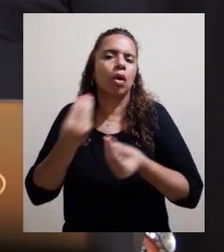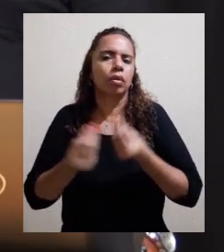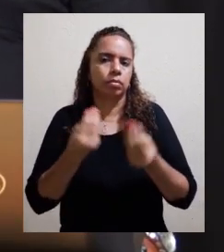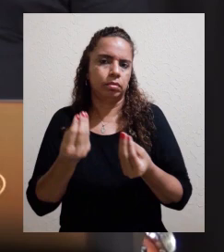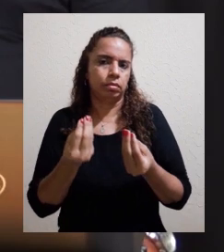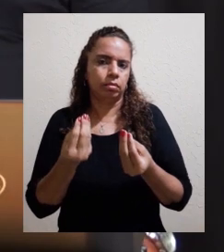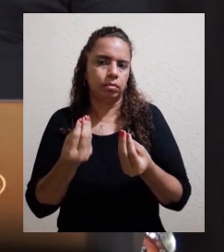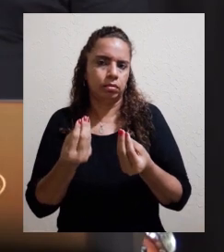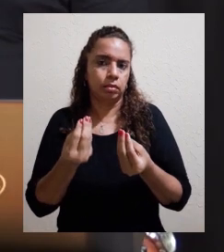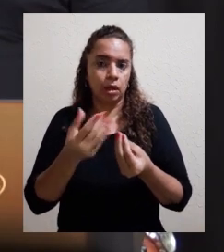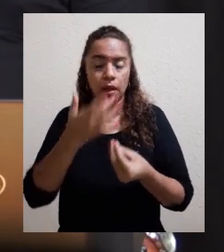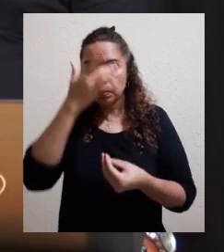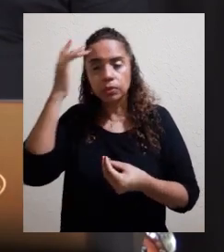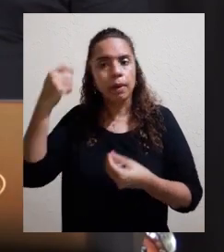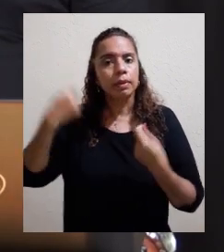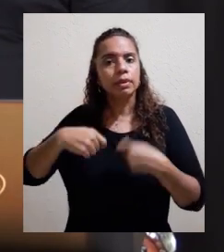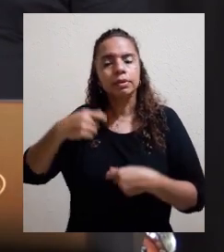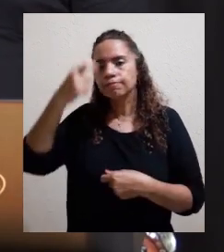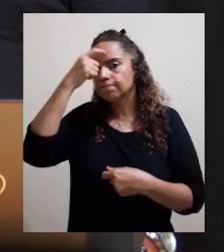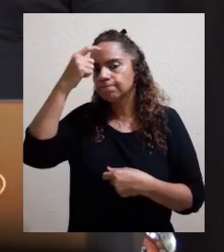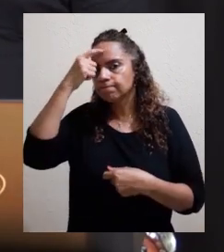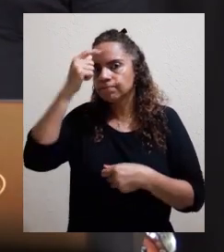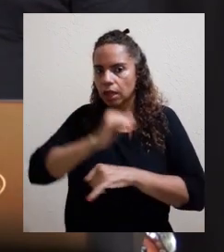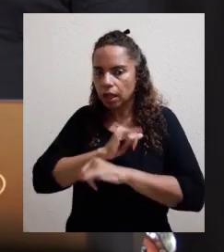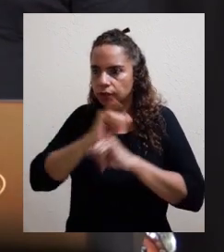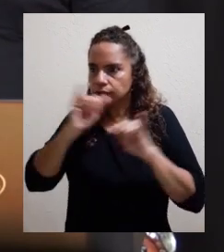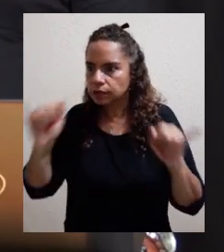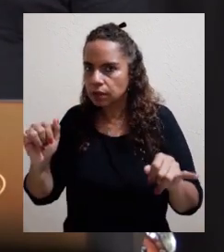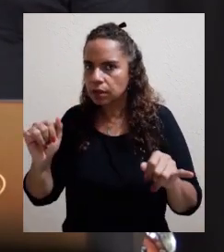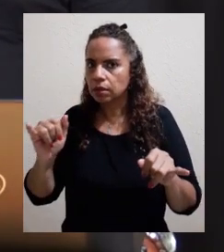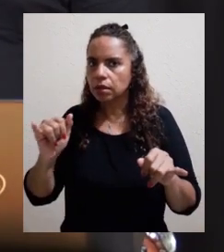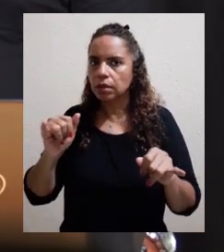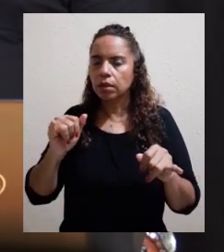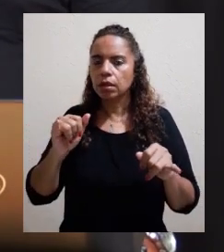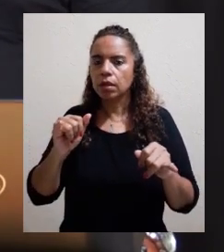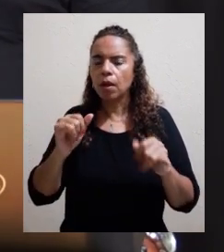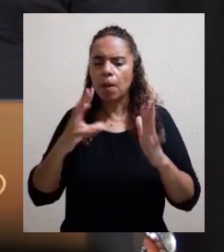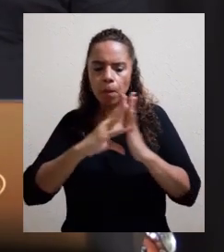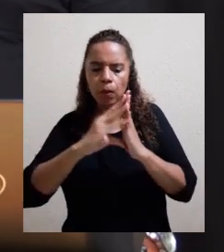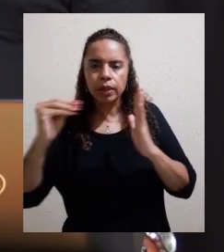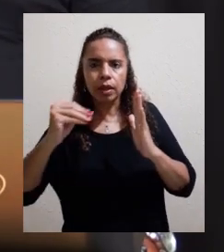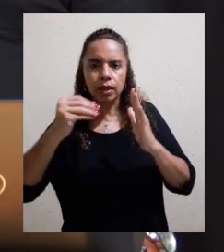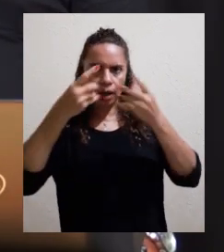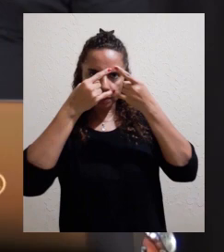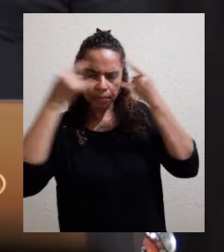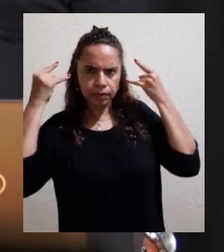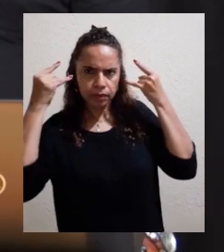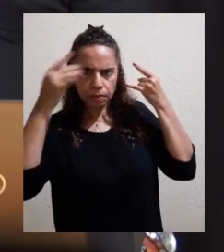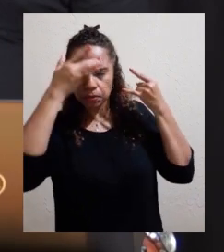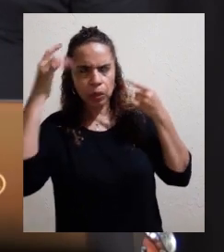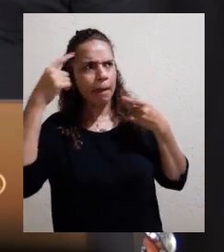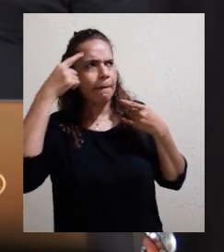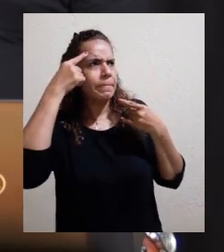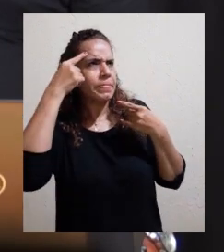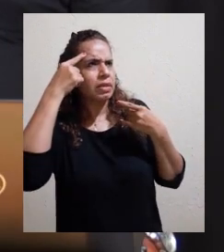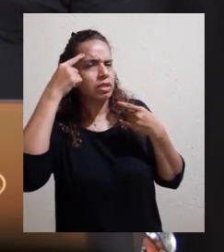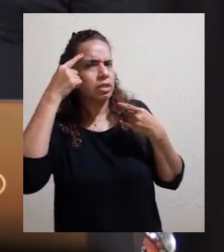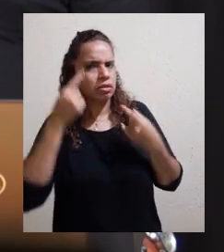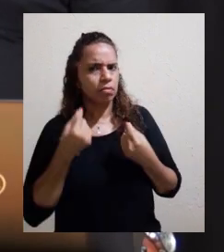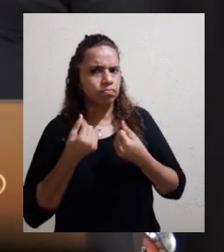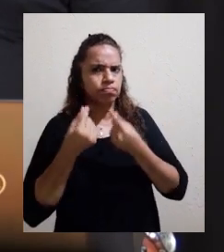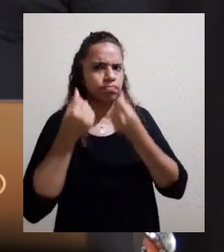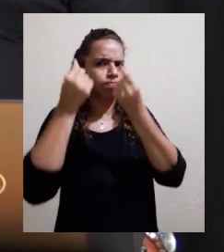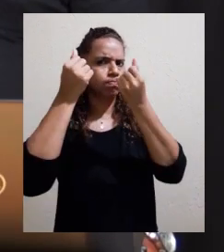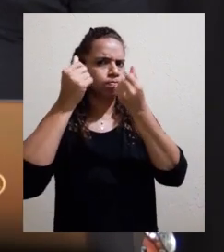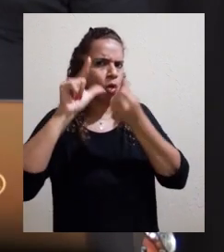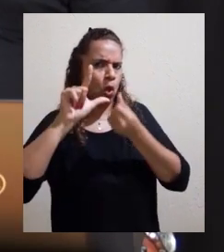veja, você sabe, você vive num modelo capitalista, todo mundo foca o lucro. Eu tenho que ter lucro no meu negócio, o objetivo dele é